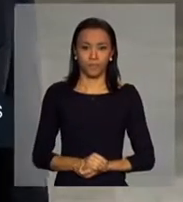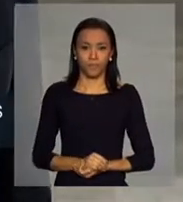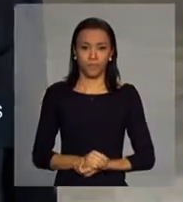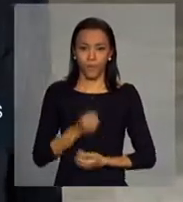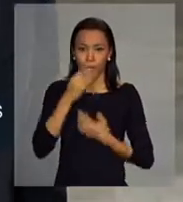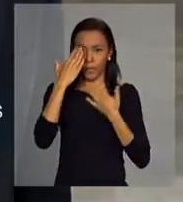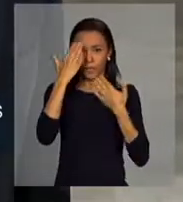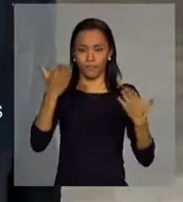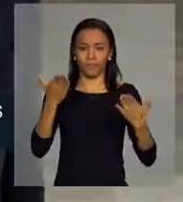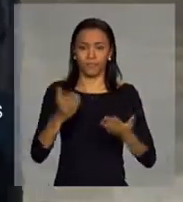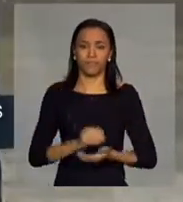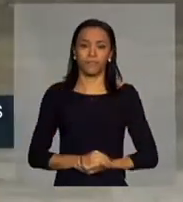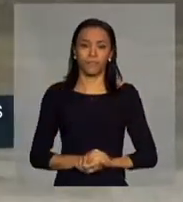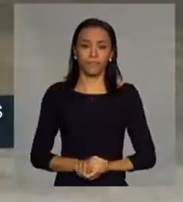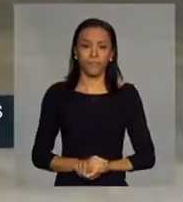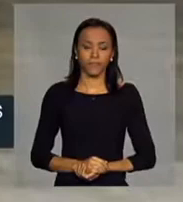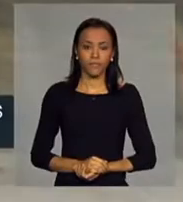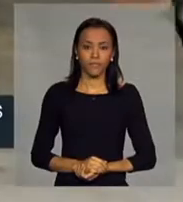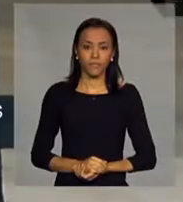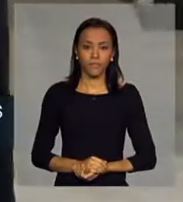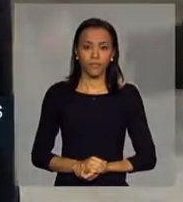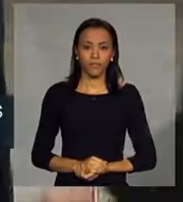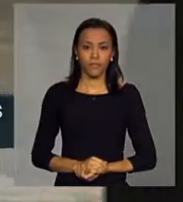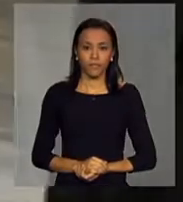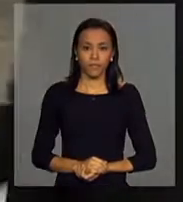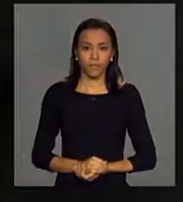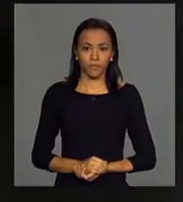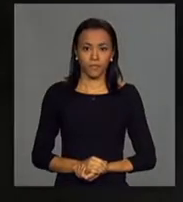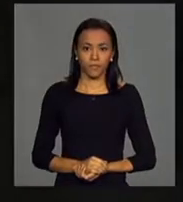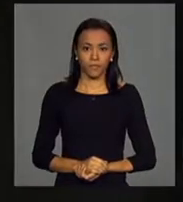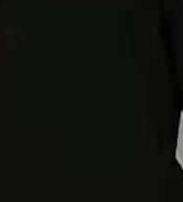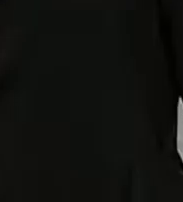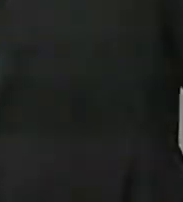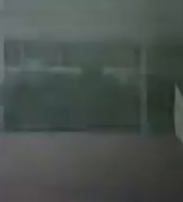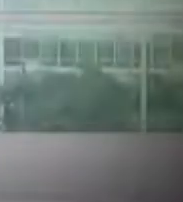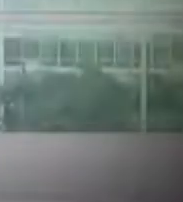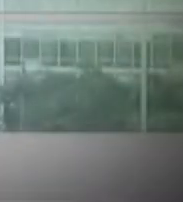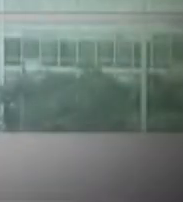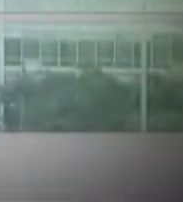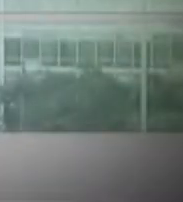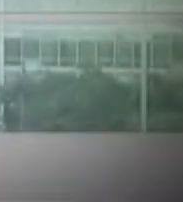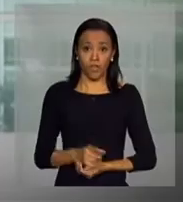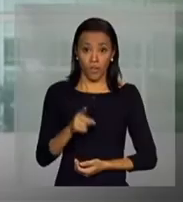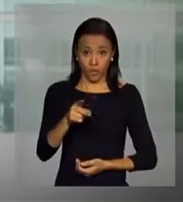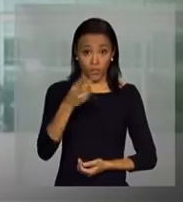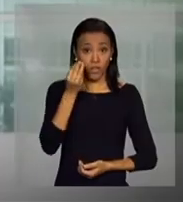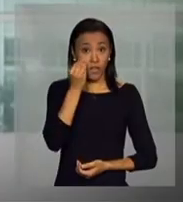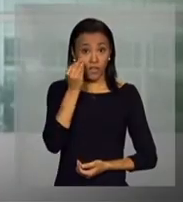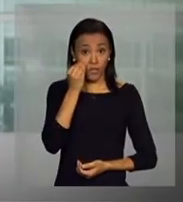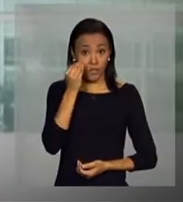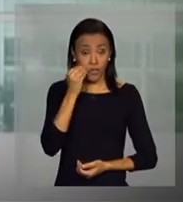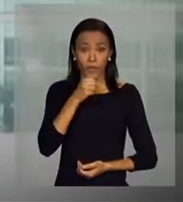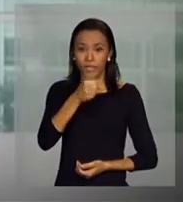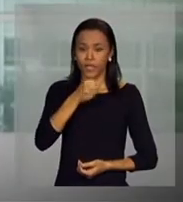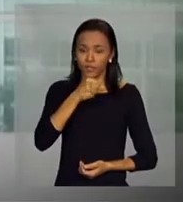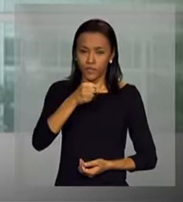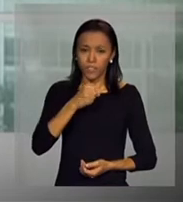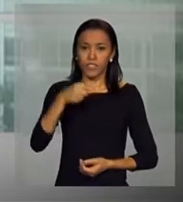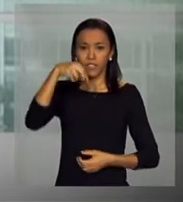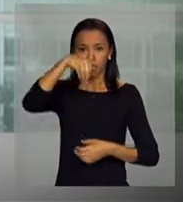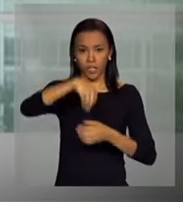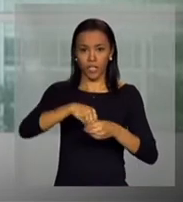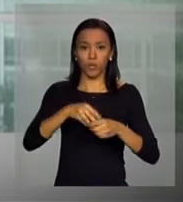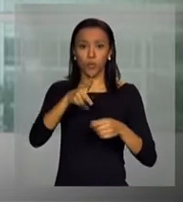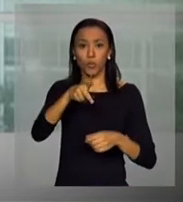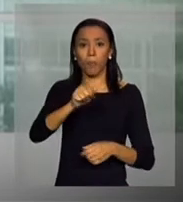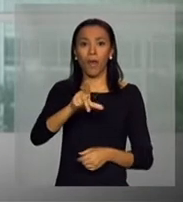Vamos distribuir. Obrigado. Depois a gente vem com a ministra Helena. Você acompanhou a entrevista coletiva no Palácio